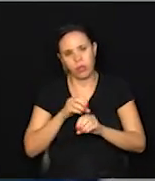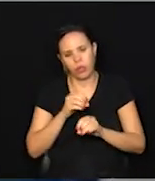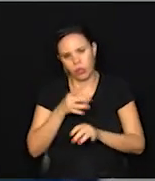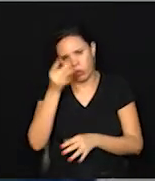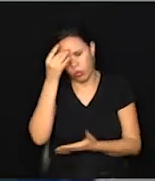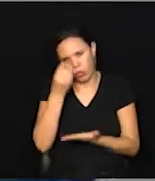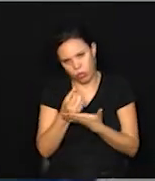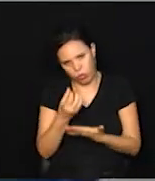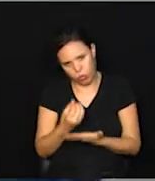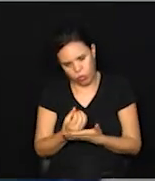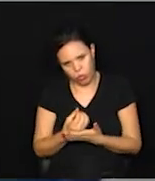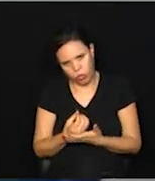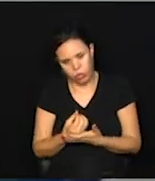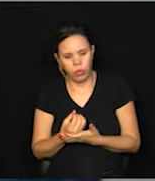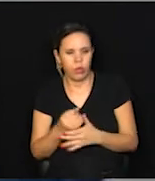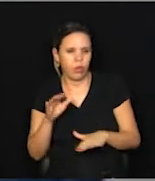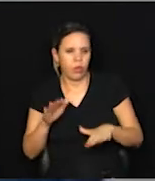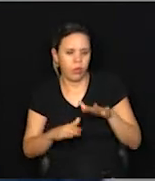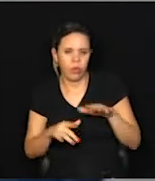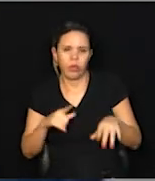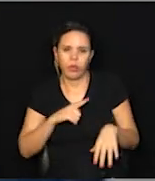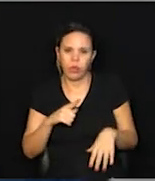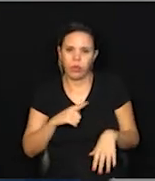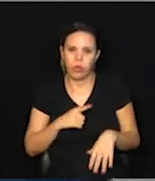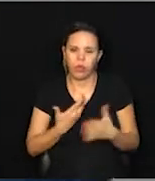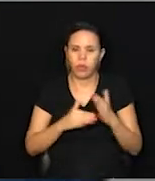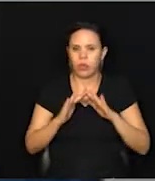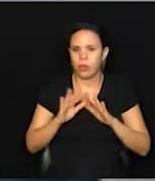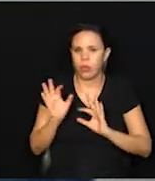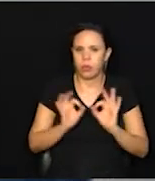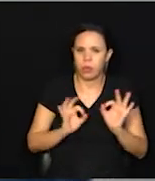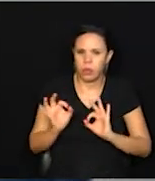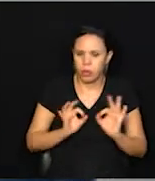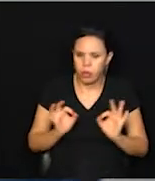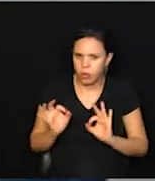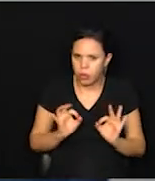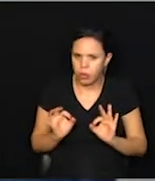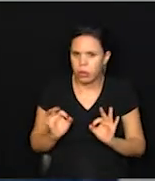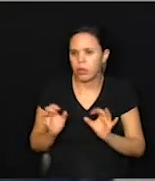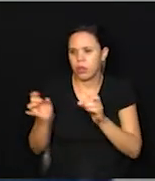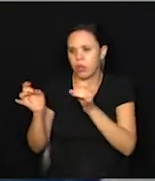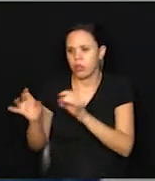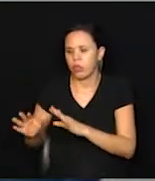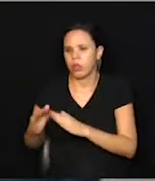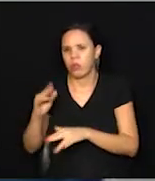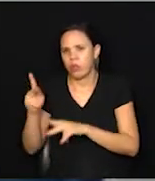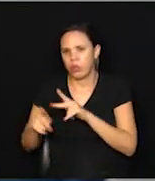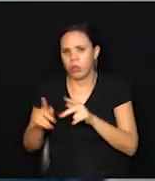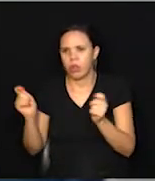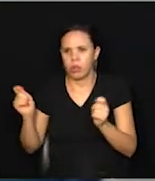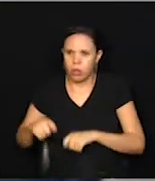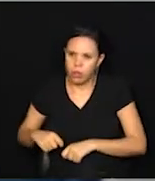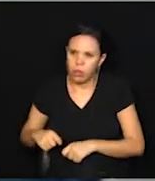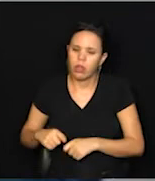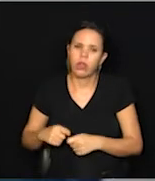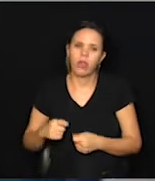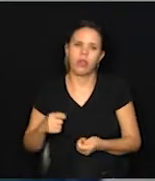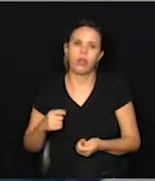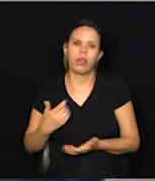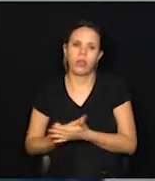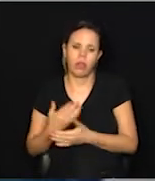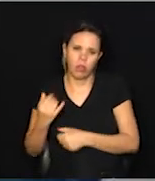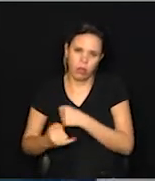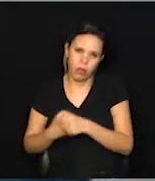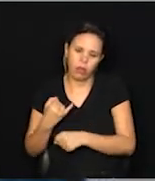educacionalmente falando. Talvez tivéssemos com as escolas preparadas, deixando em casa quem tivesse mais condições de fazer o